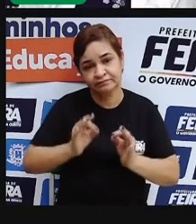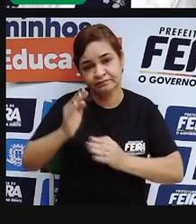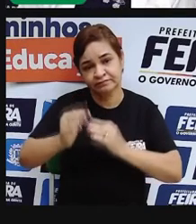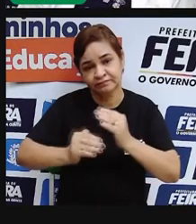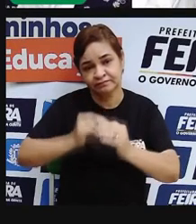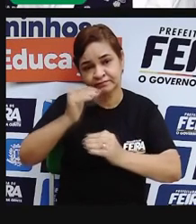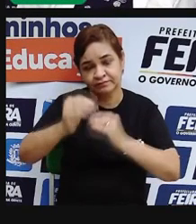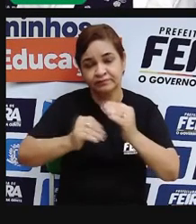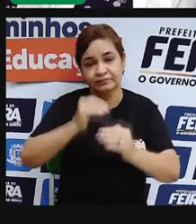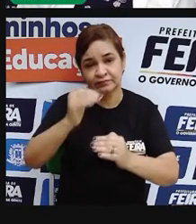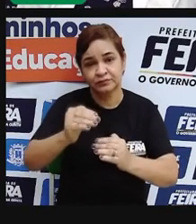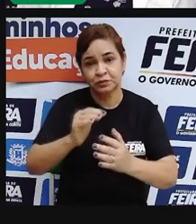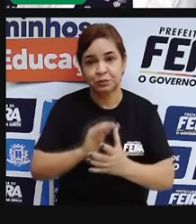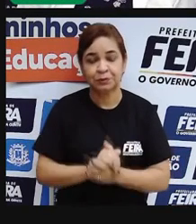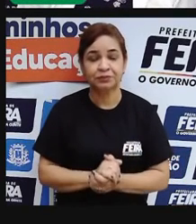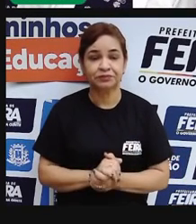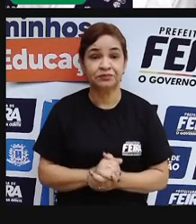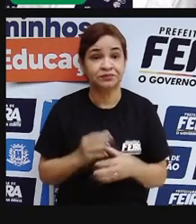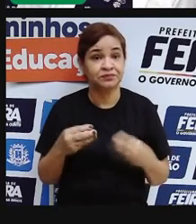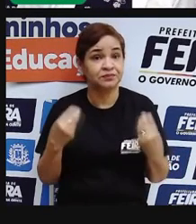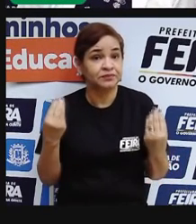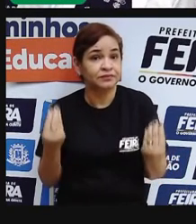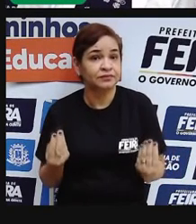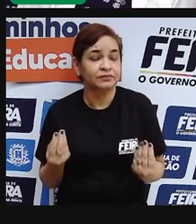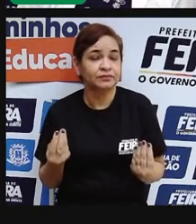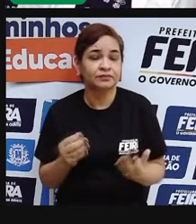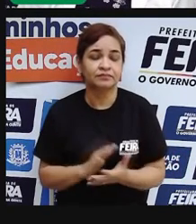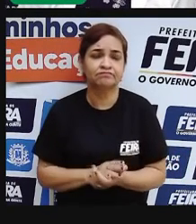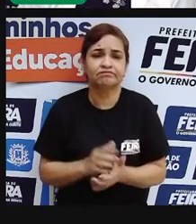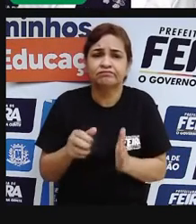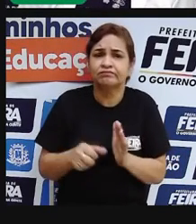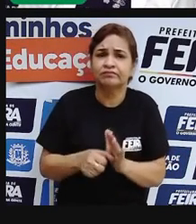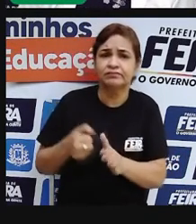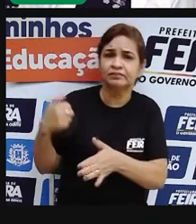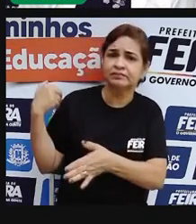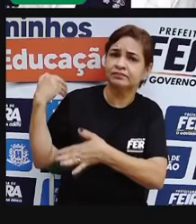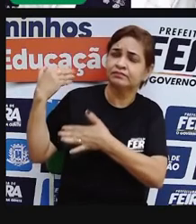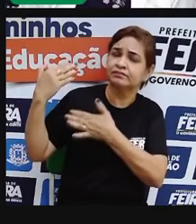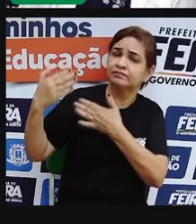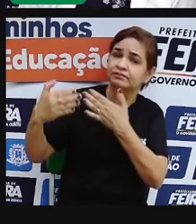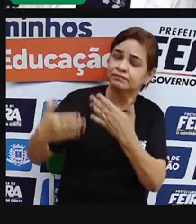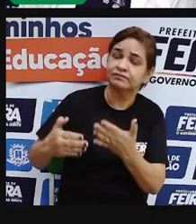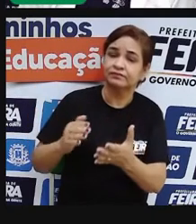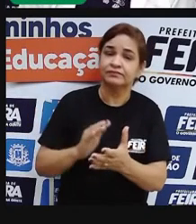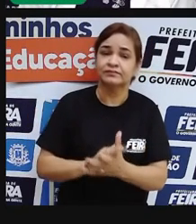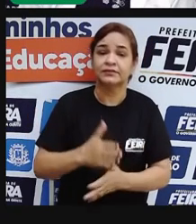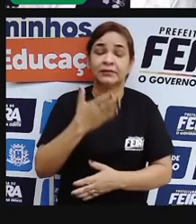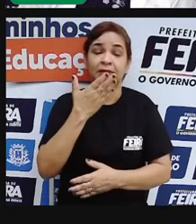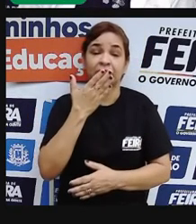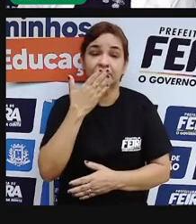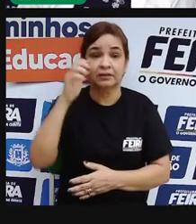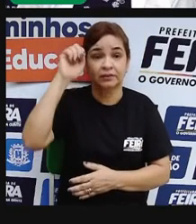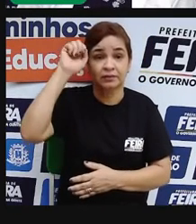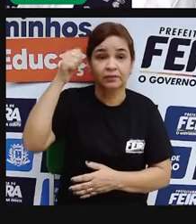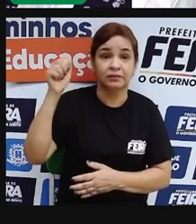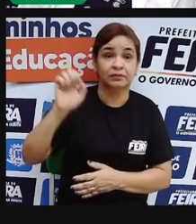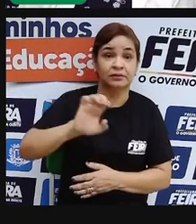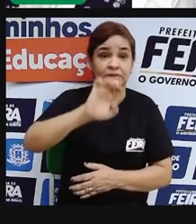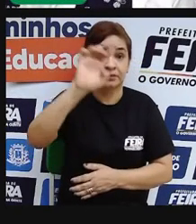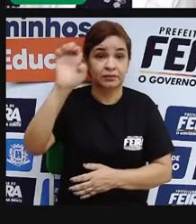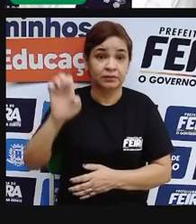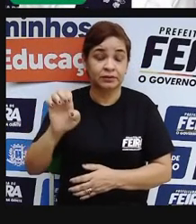séculos bom então assim Desde o Primeiro Momento que indígenas africanos e europeus